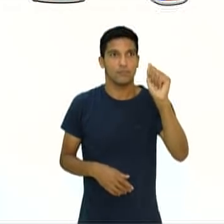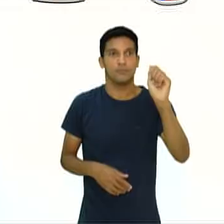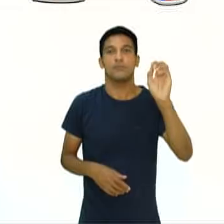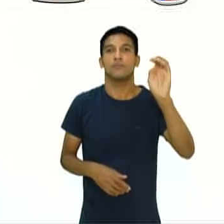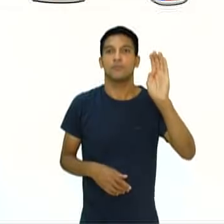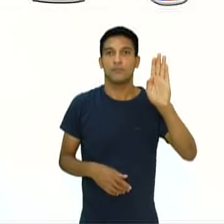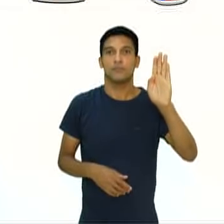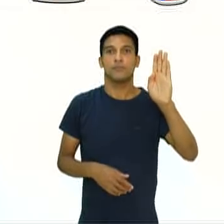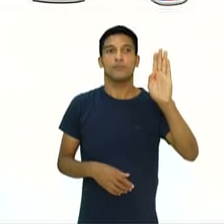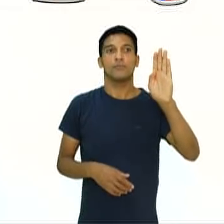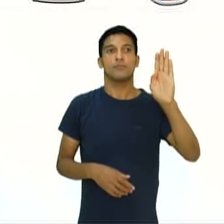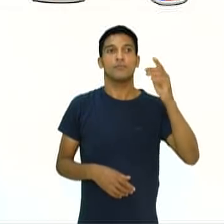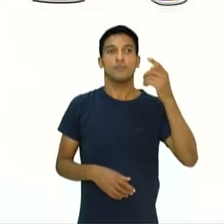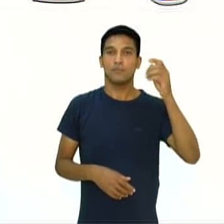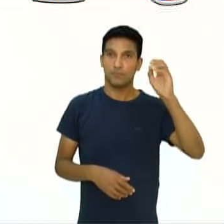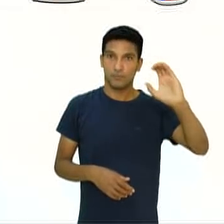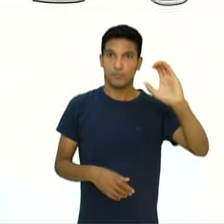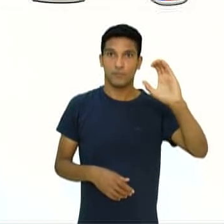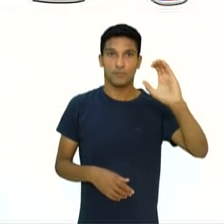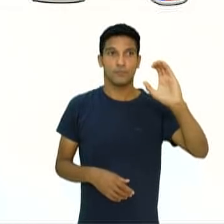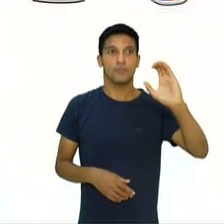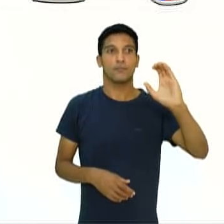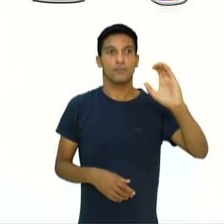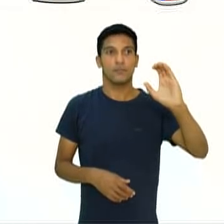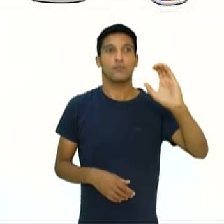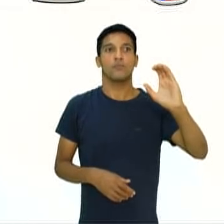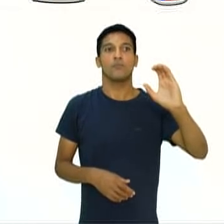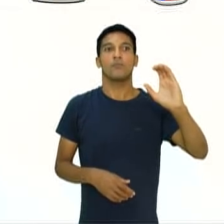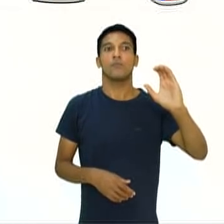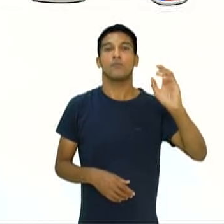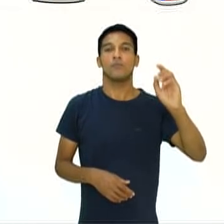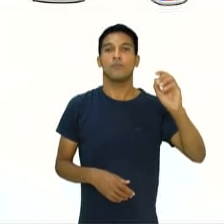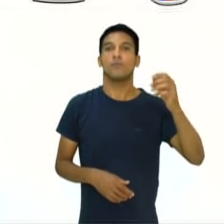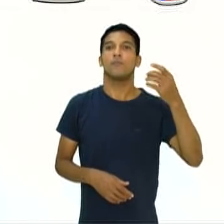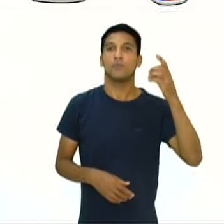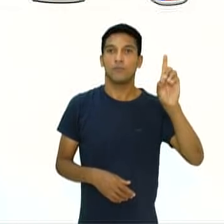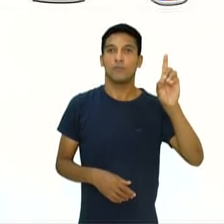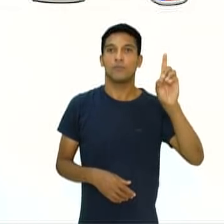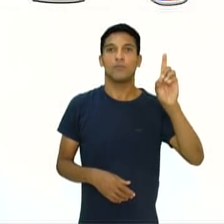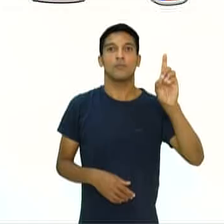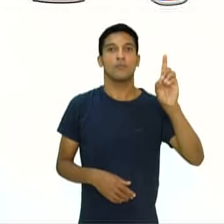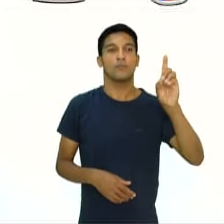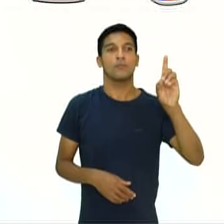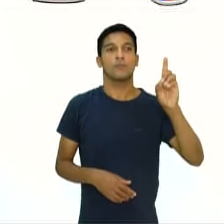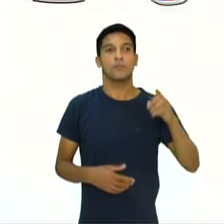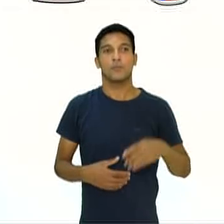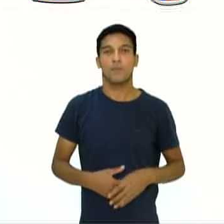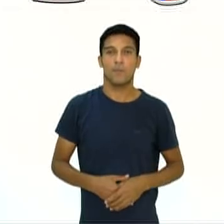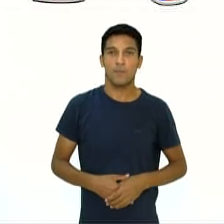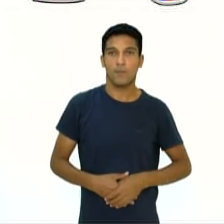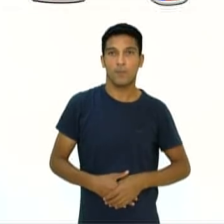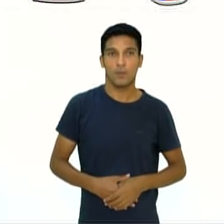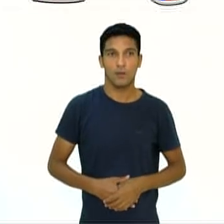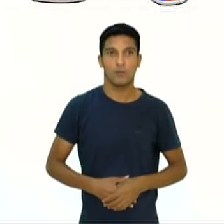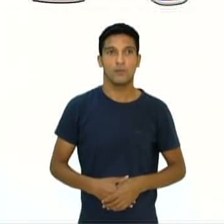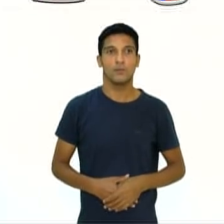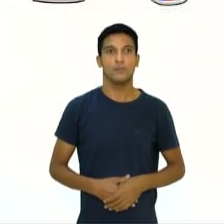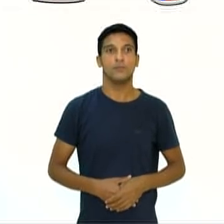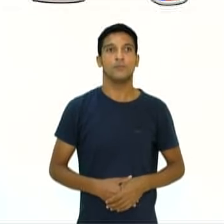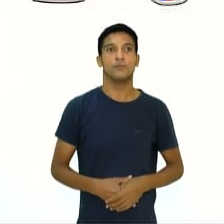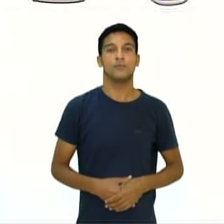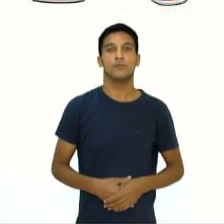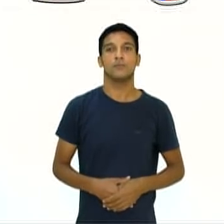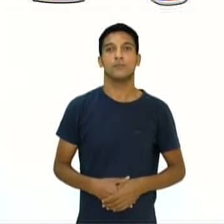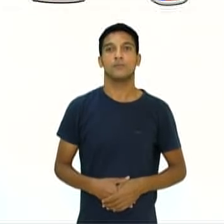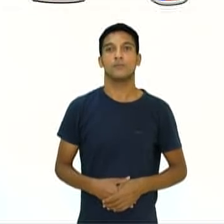fechados, indoor. C. Competições outdoor e indoor. Ou D. Competições outdoor,